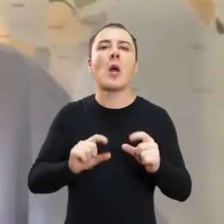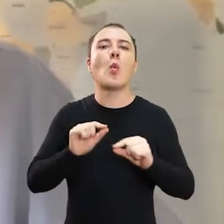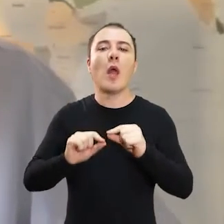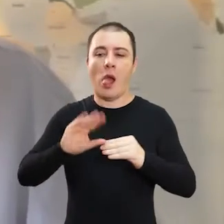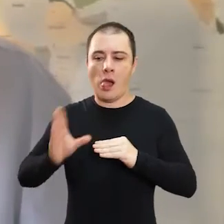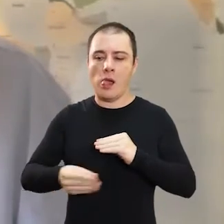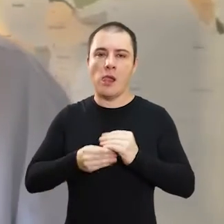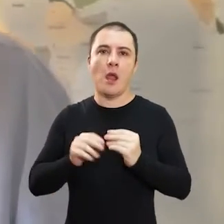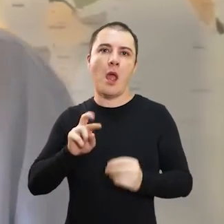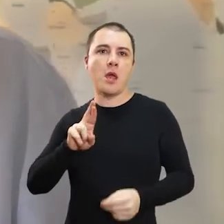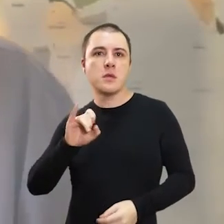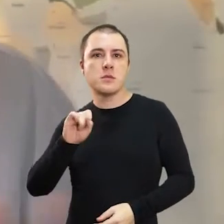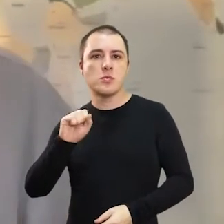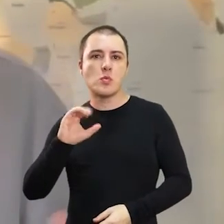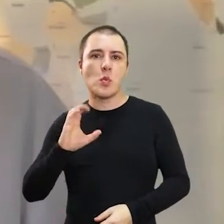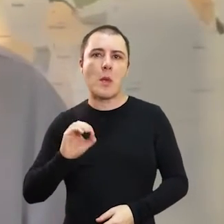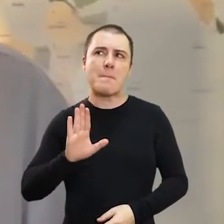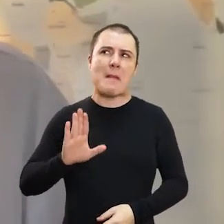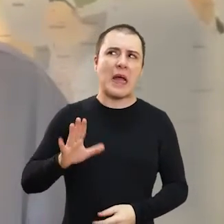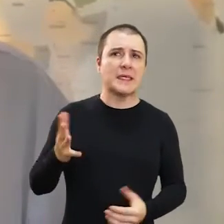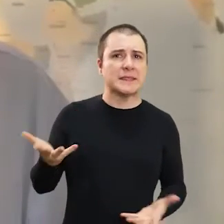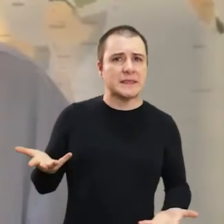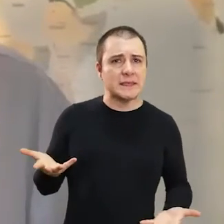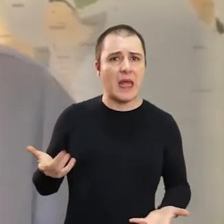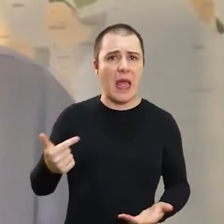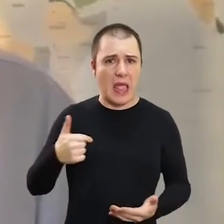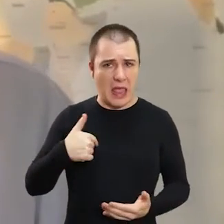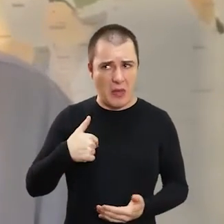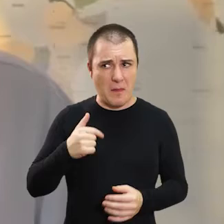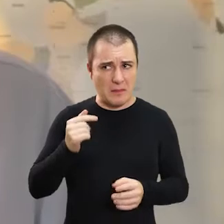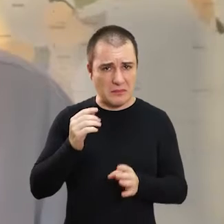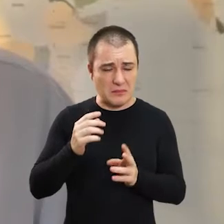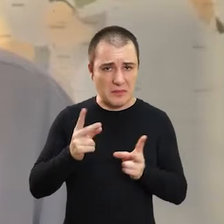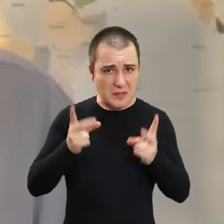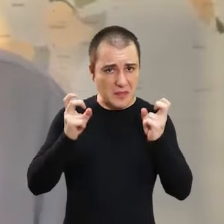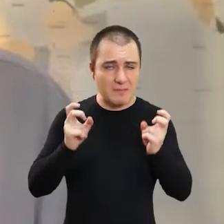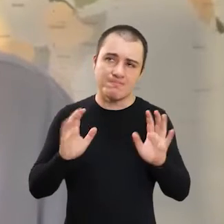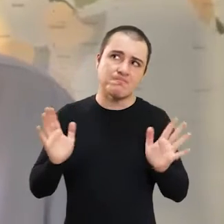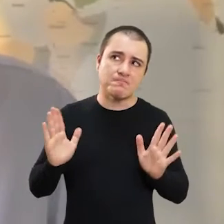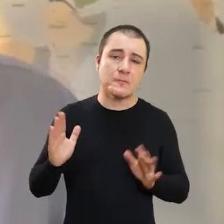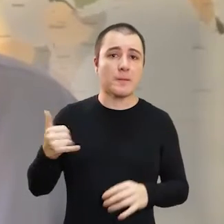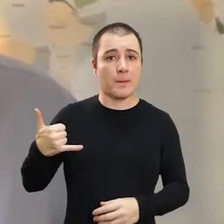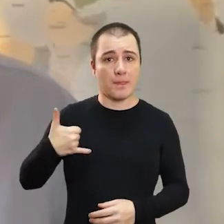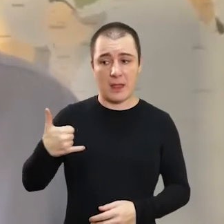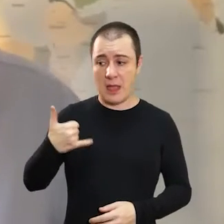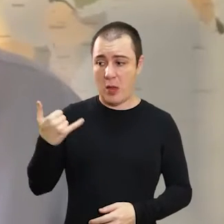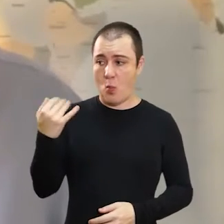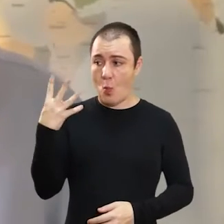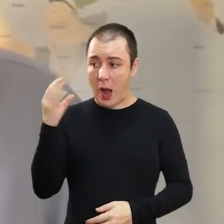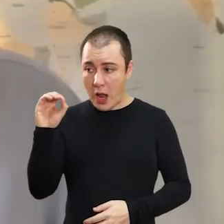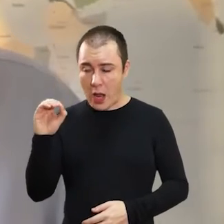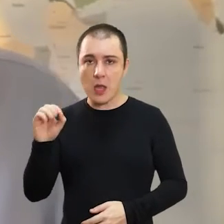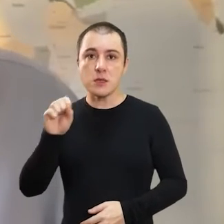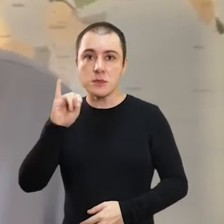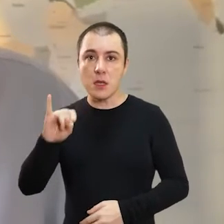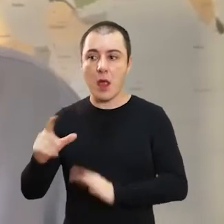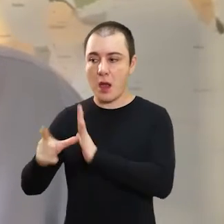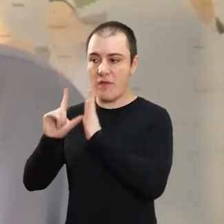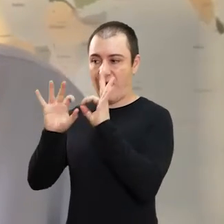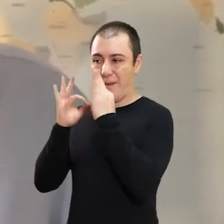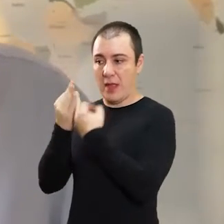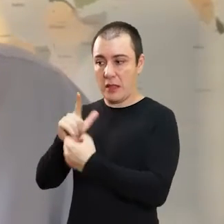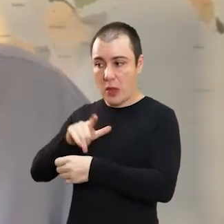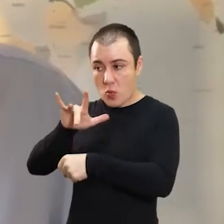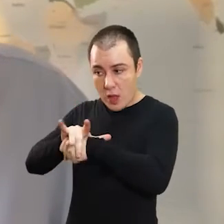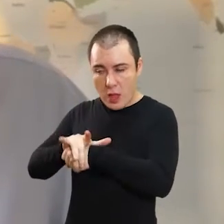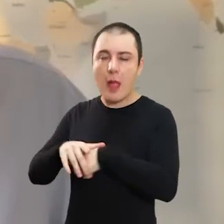algum fator de risco, mas em regra geral não tem como saber. 40 anos, né, e antecedente principal de glaucoma, é procurar